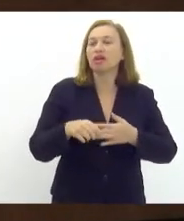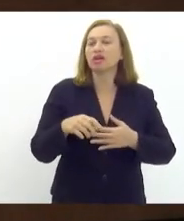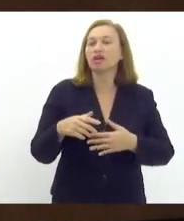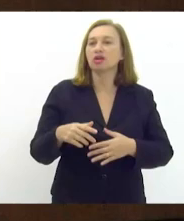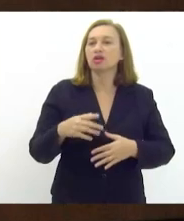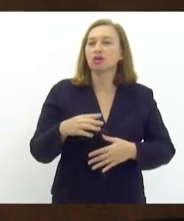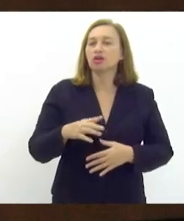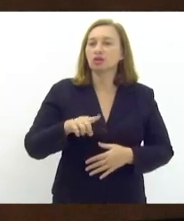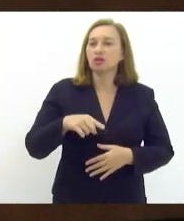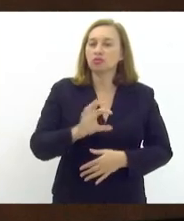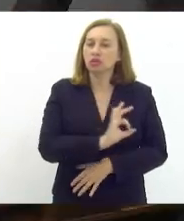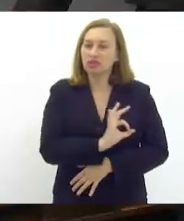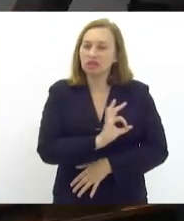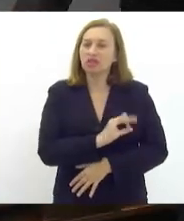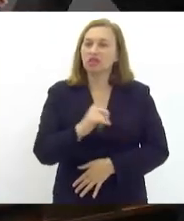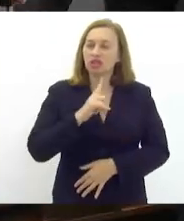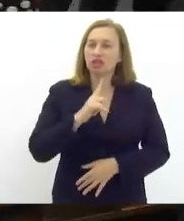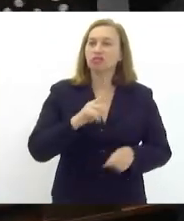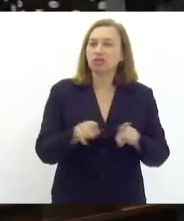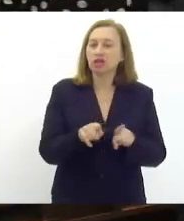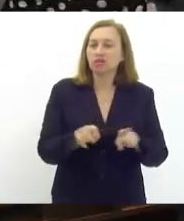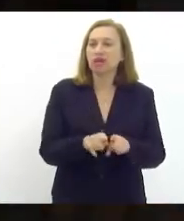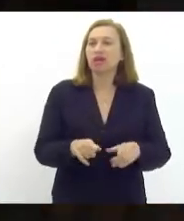obrigado senhor presidente anuncio